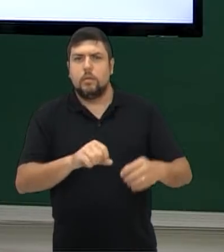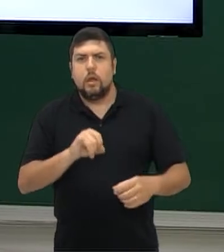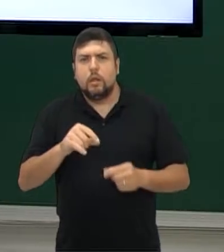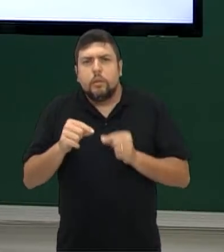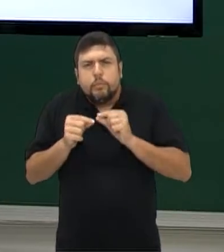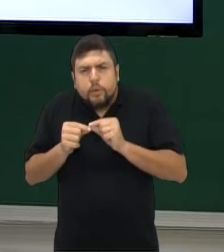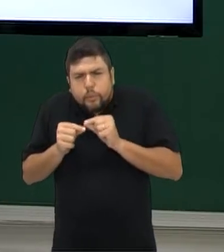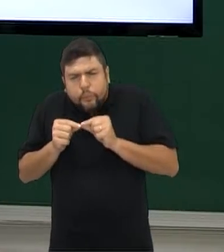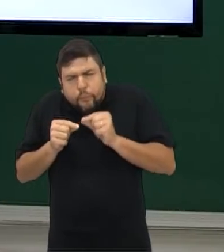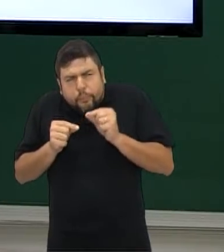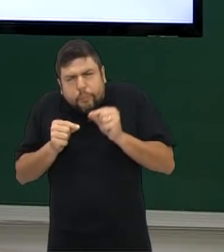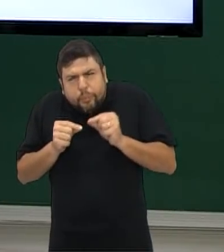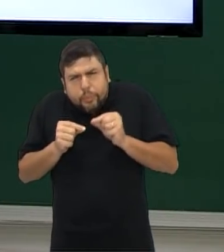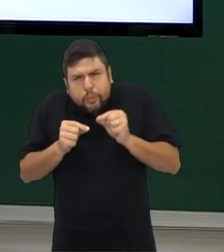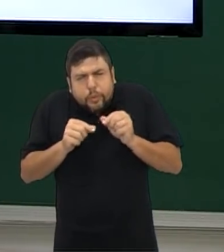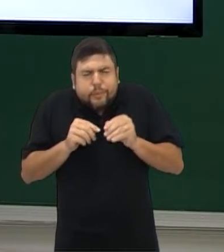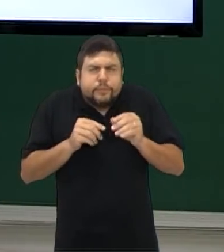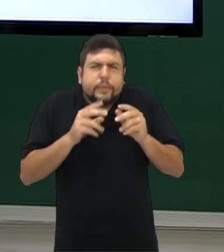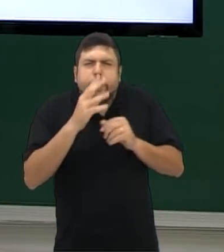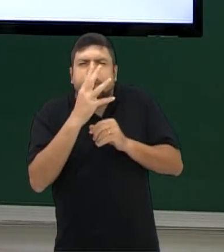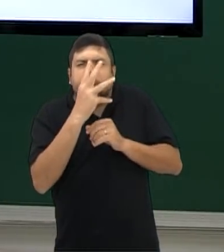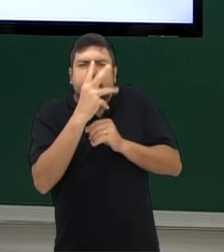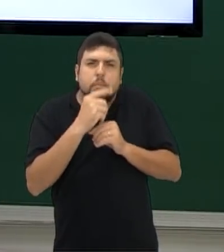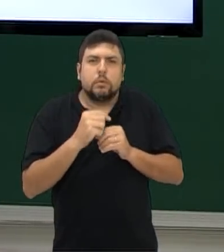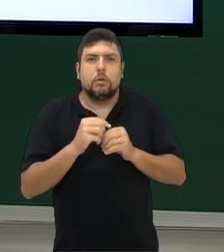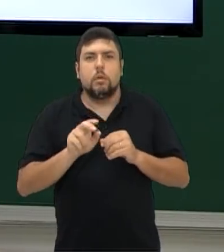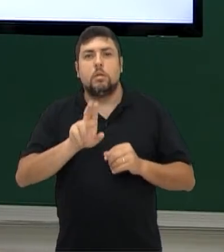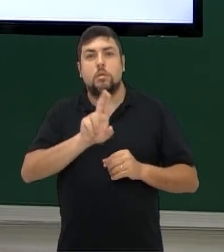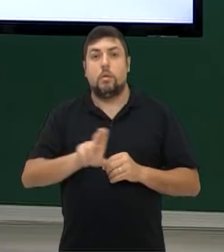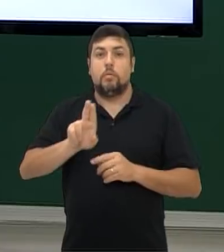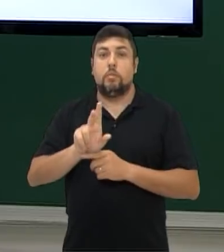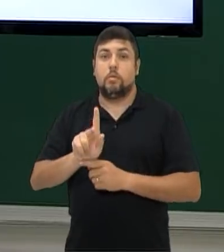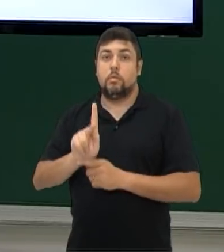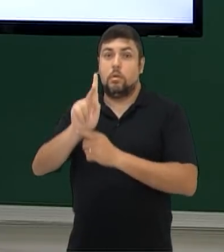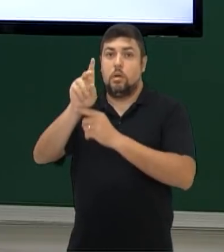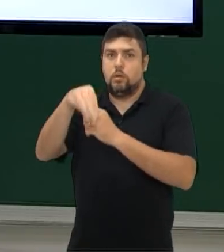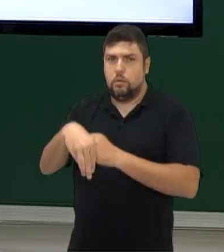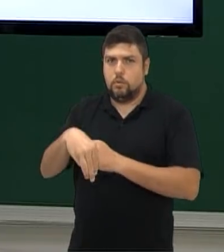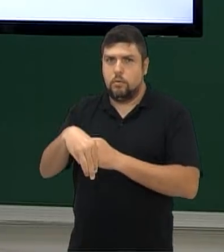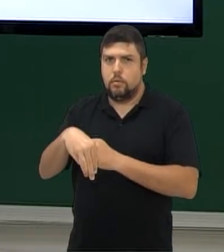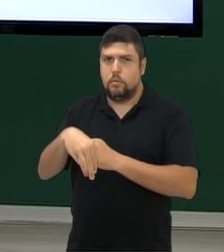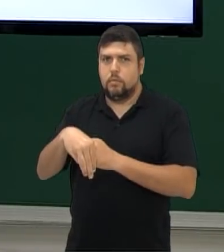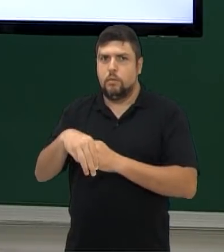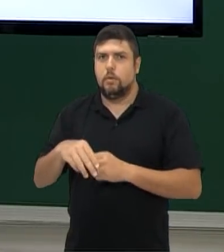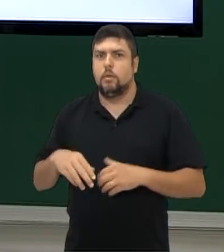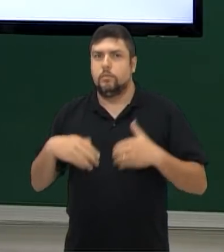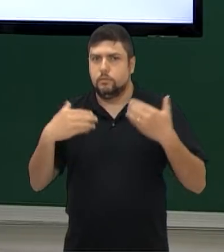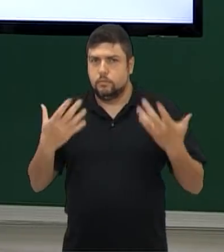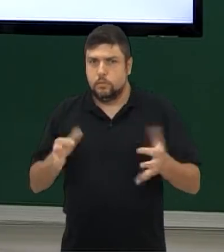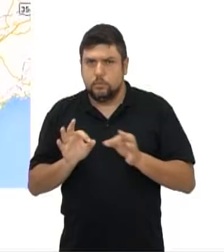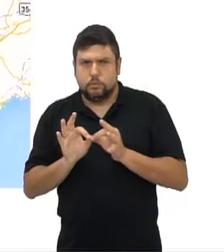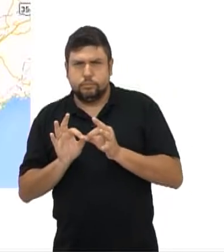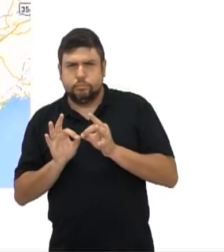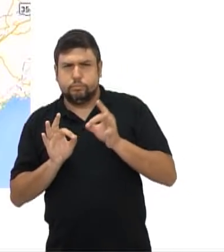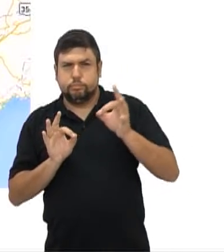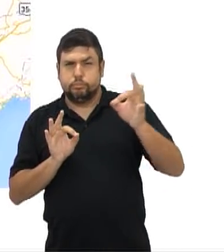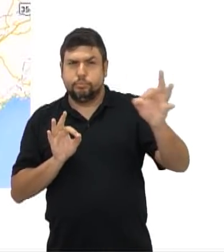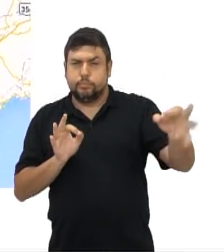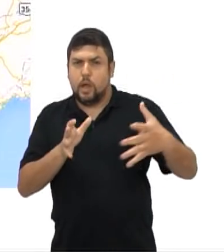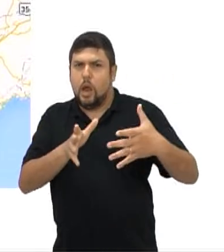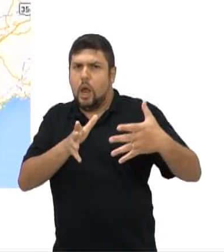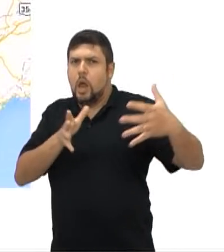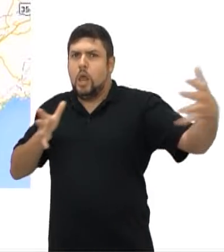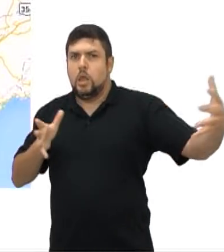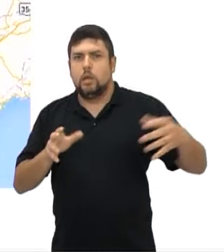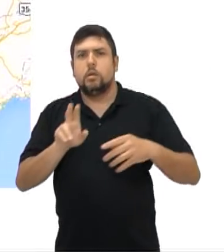muito trabalho. Então, a gente usa o quilômetro, beleza? Então, guardando isso, porque é uma distância grande, então eu vou